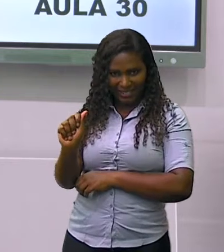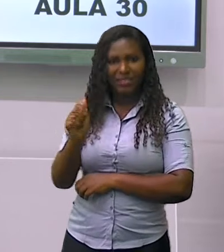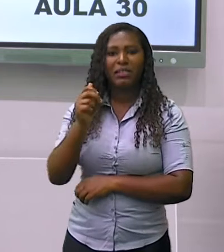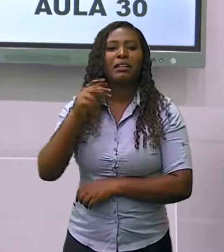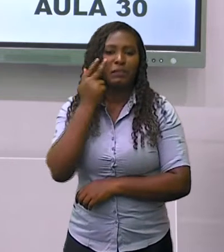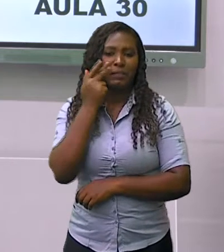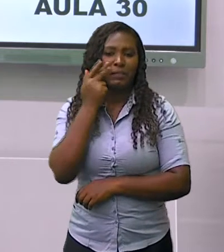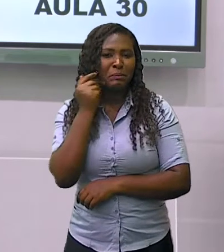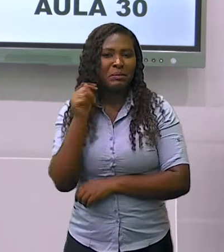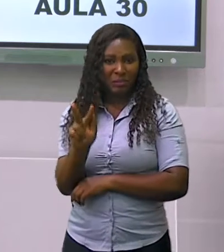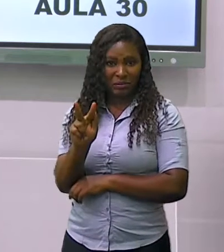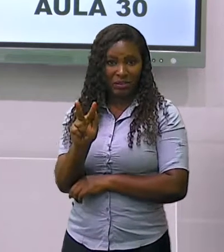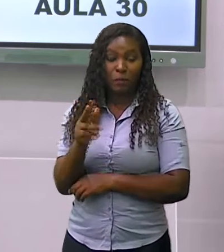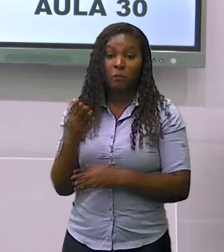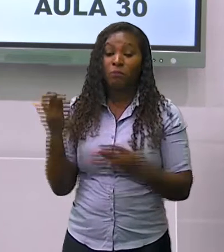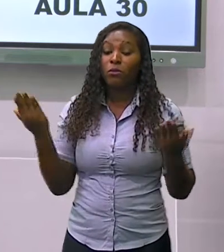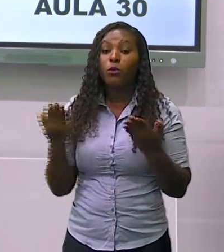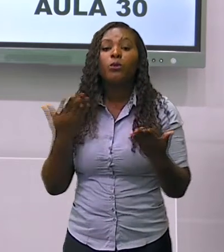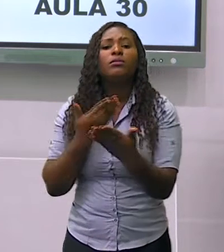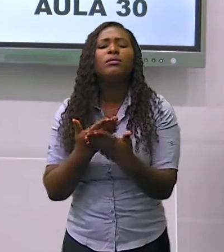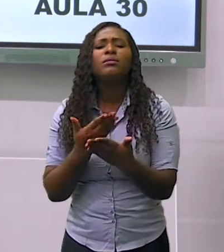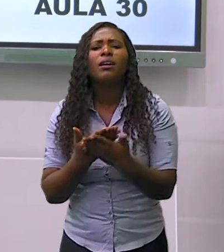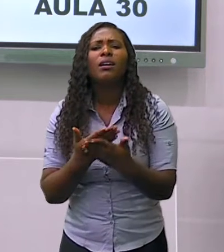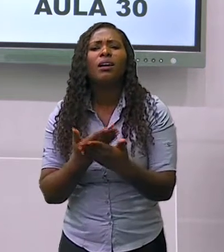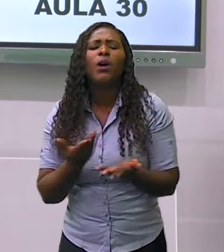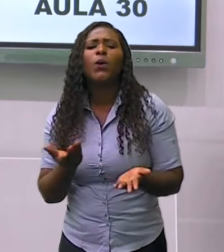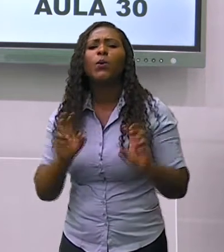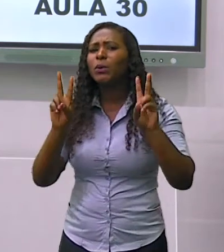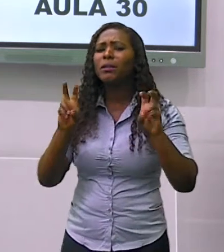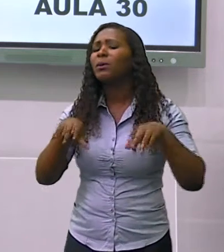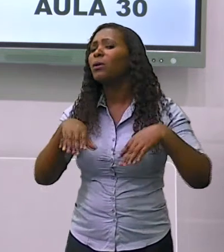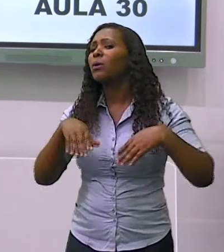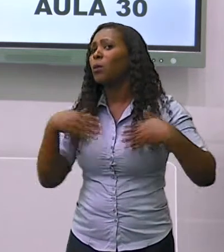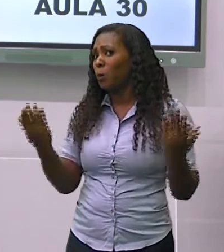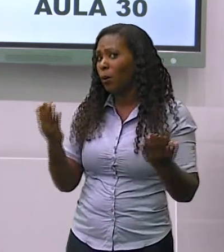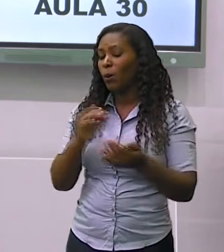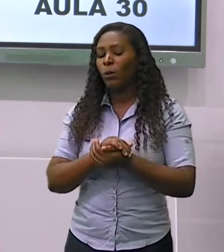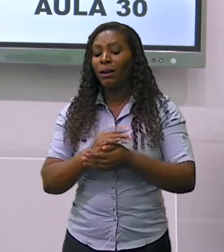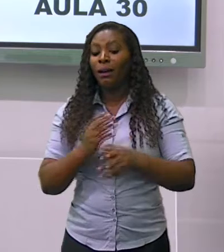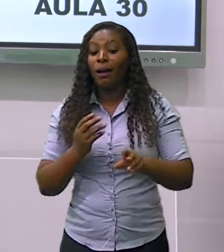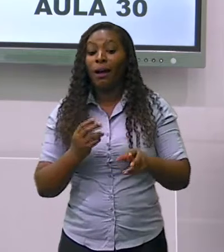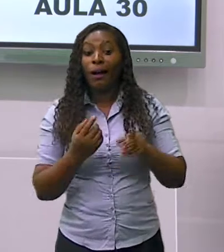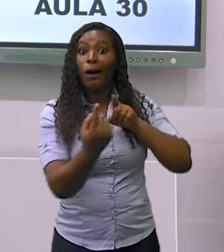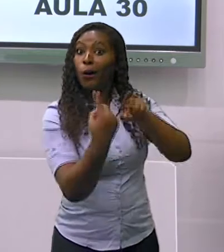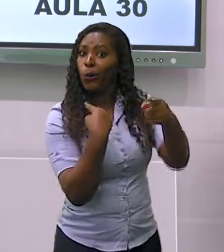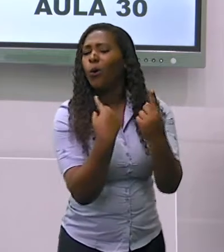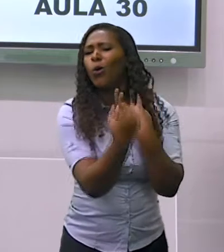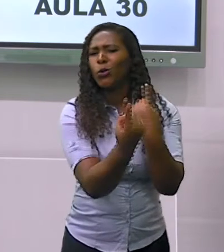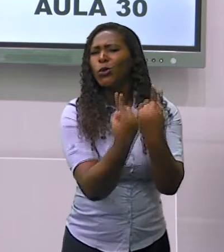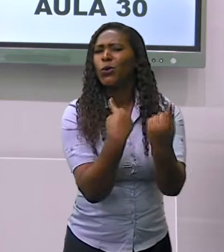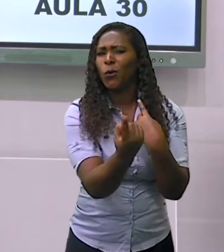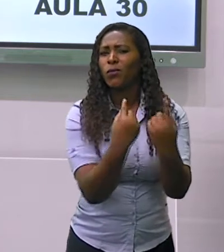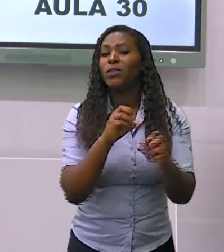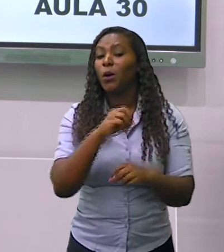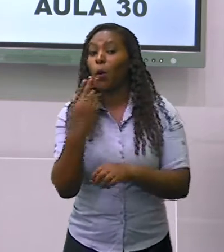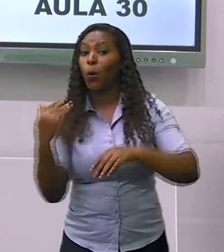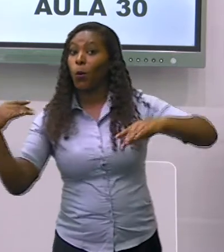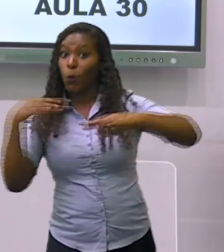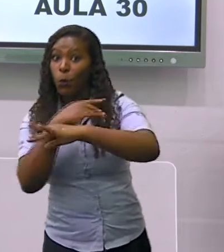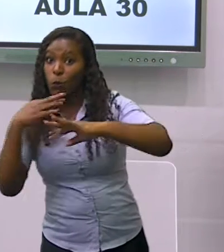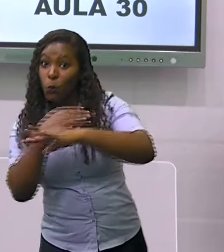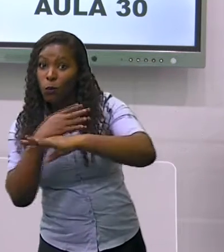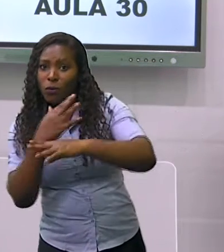aula de hoje, será estudado o tema Evolução da Rede Rodoviária do Brasil.